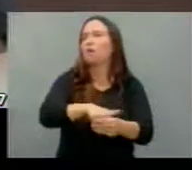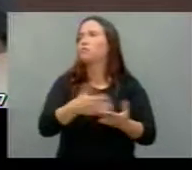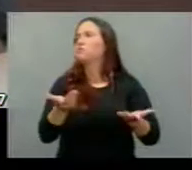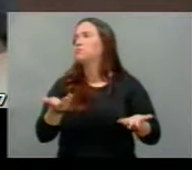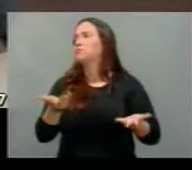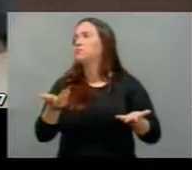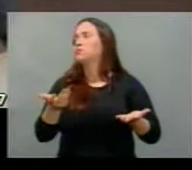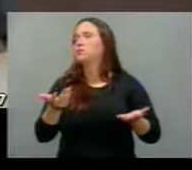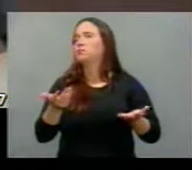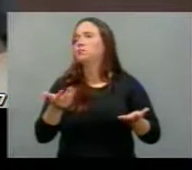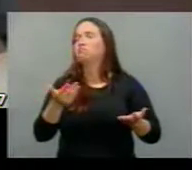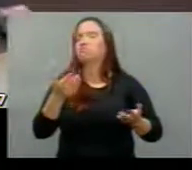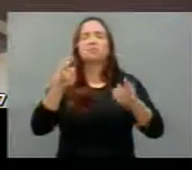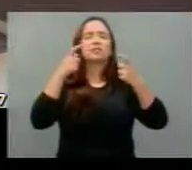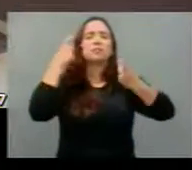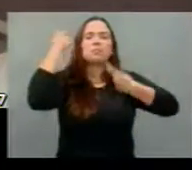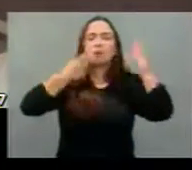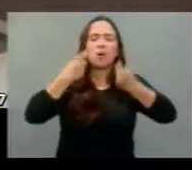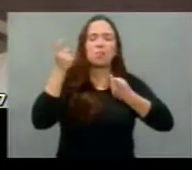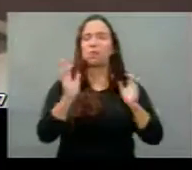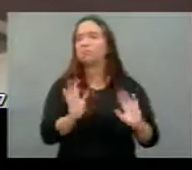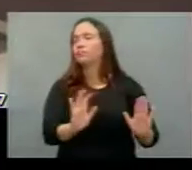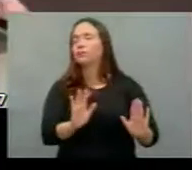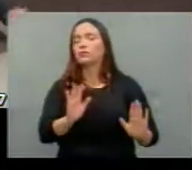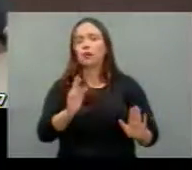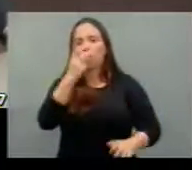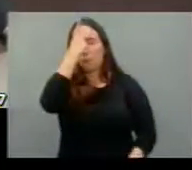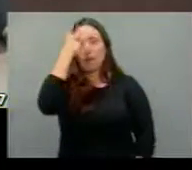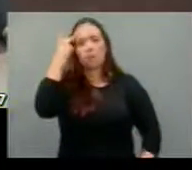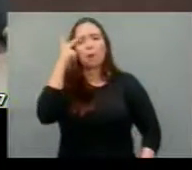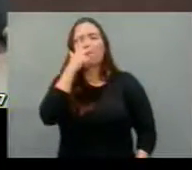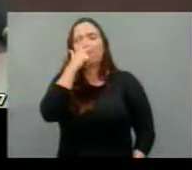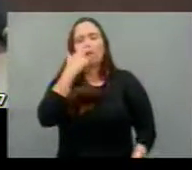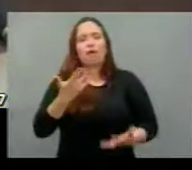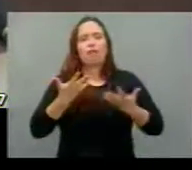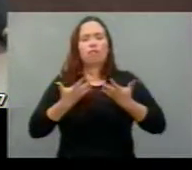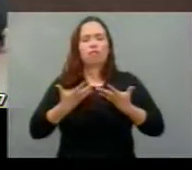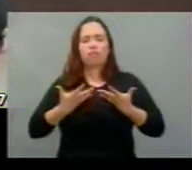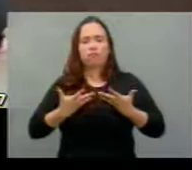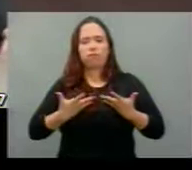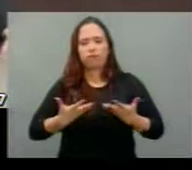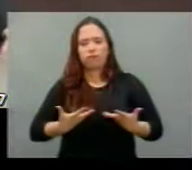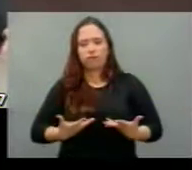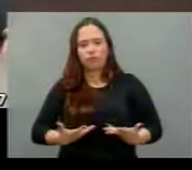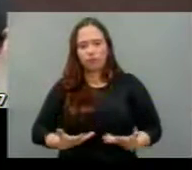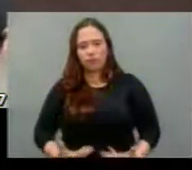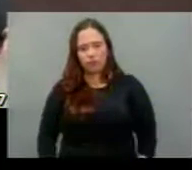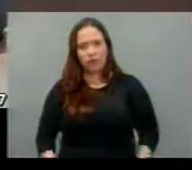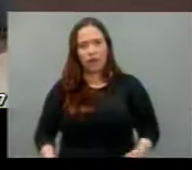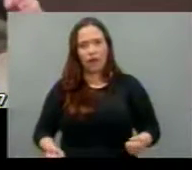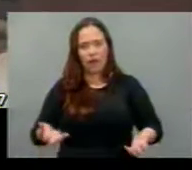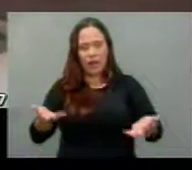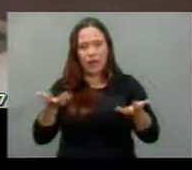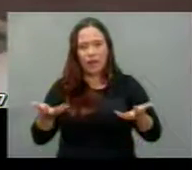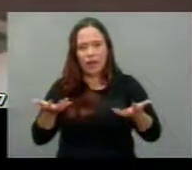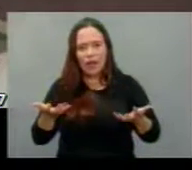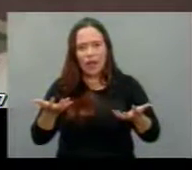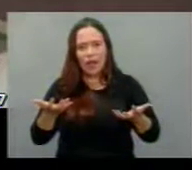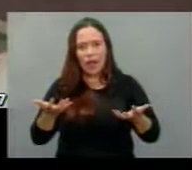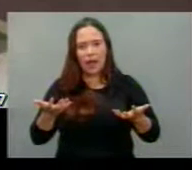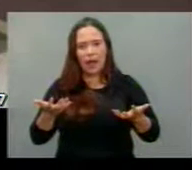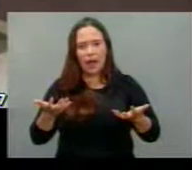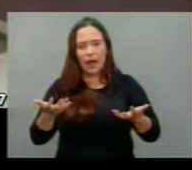da cidadania. Muita gente está caindo no conto do vigário, do autoritarismo,